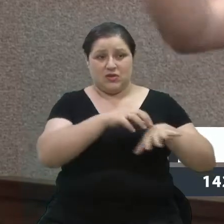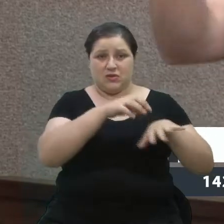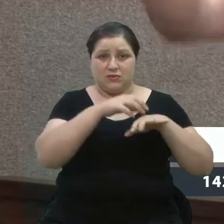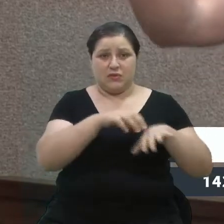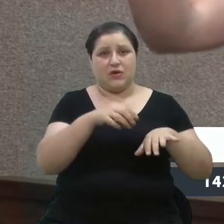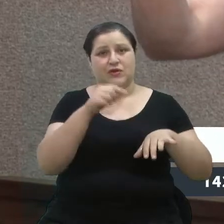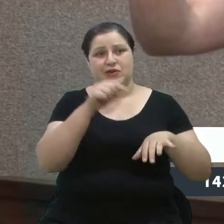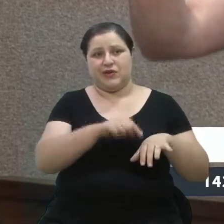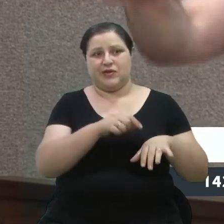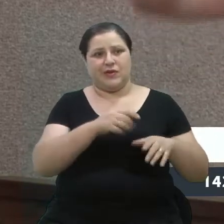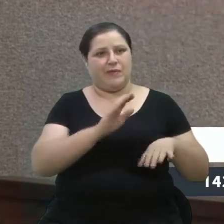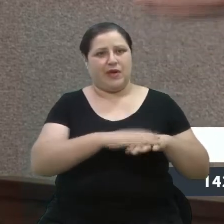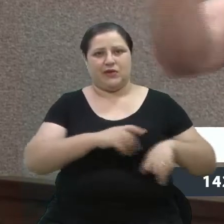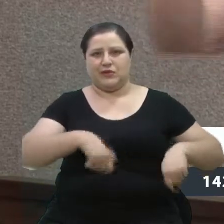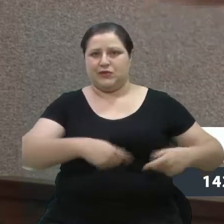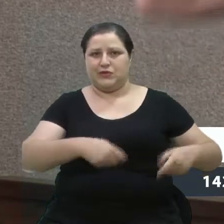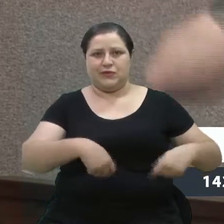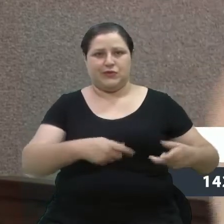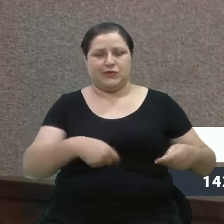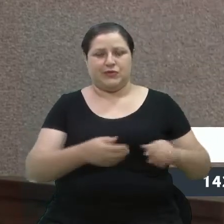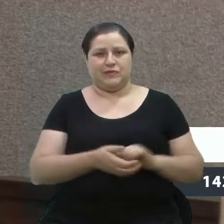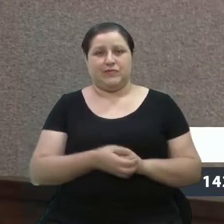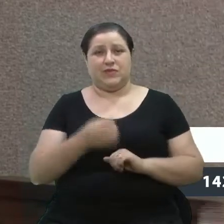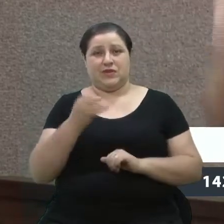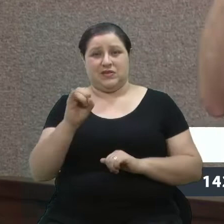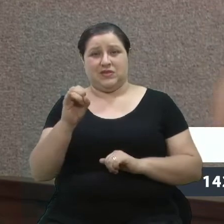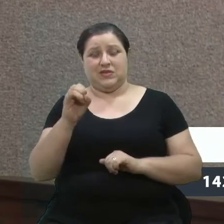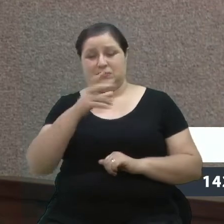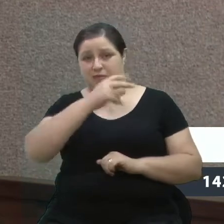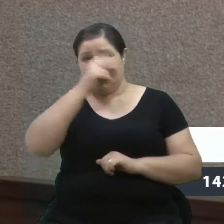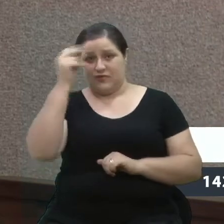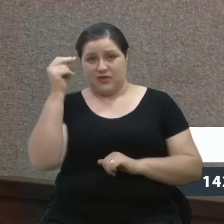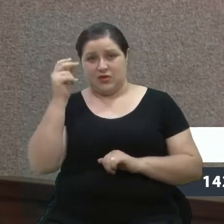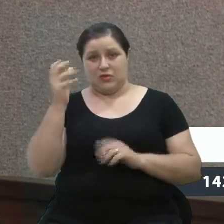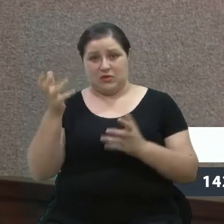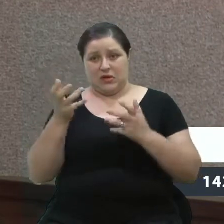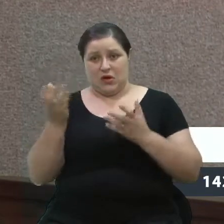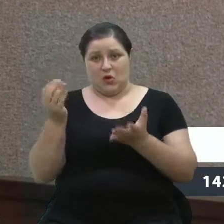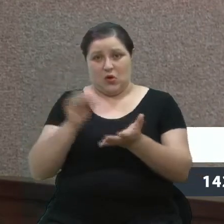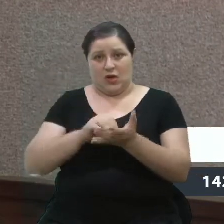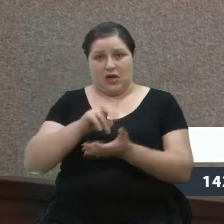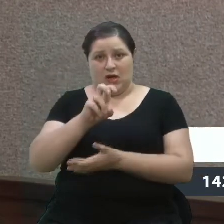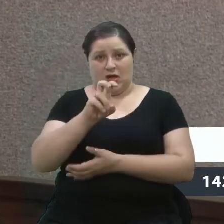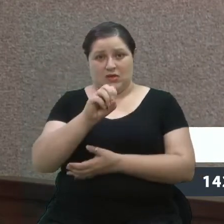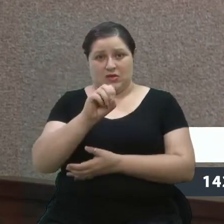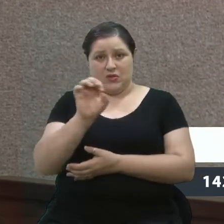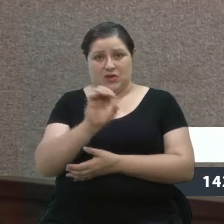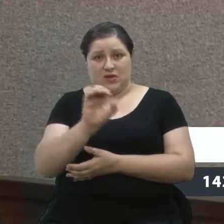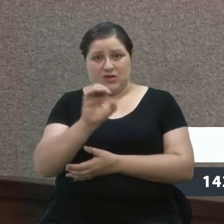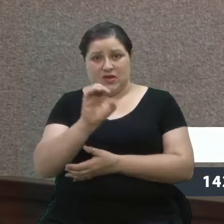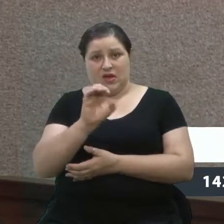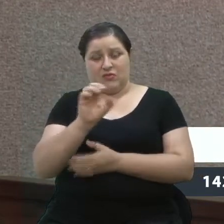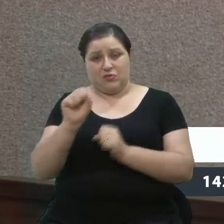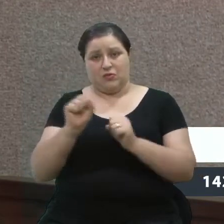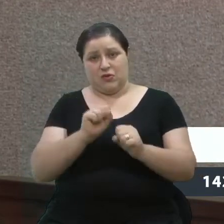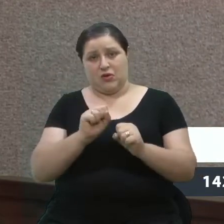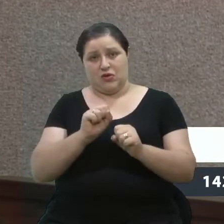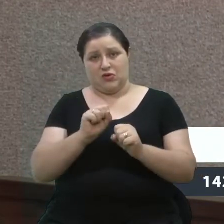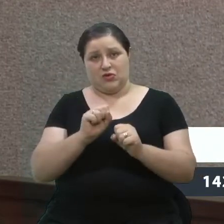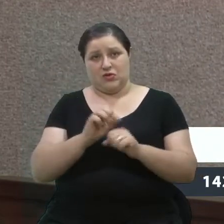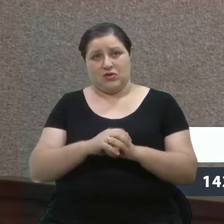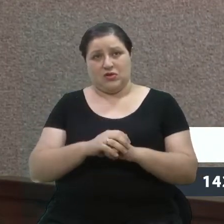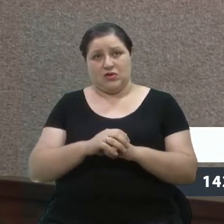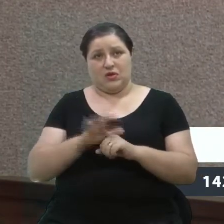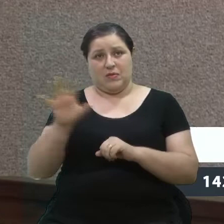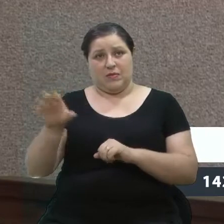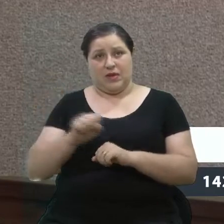se o prefeito quisesse colocar 50 centavos a passagem, ele poderia. É só pegar subsídio. Em vez de 1 milhão, dá 15 milhões. Ele